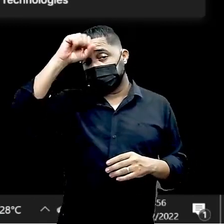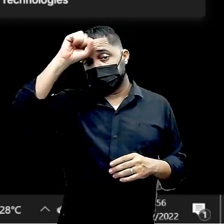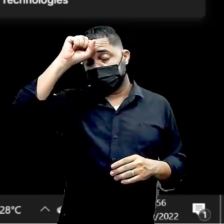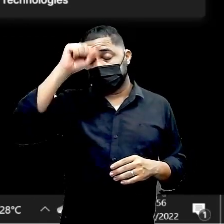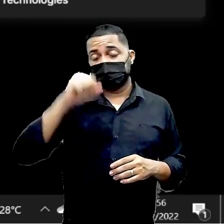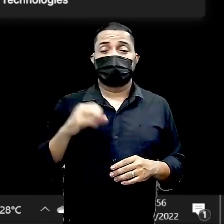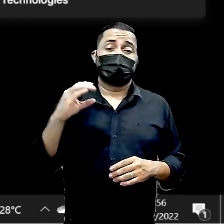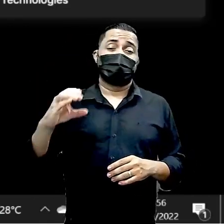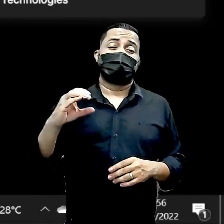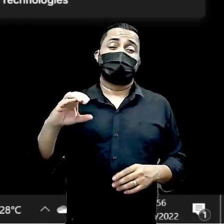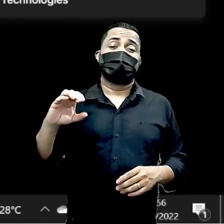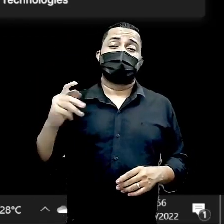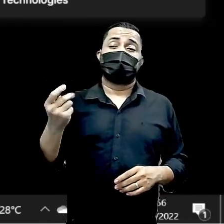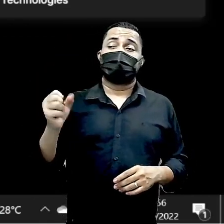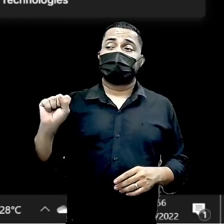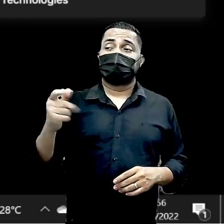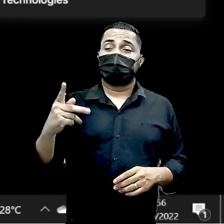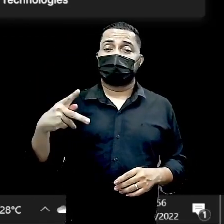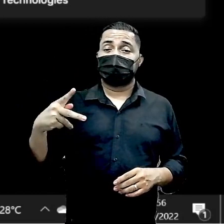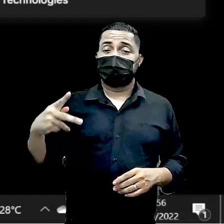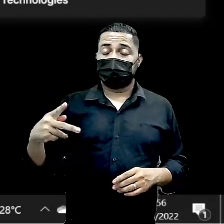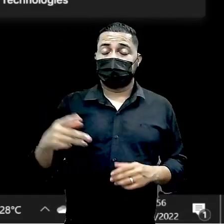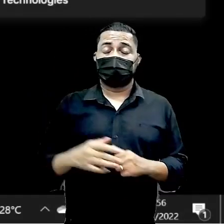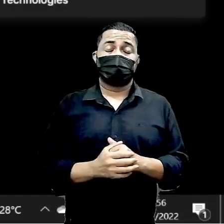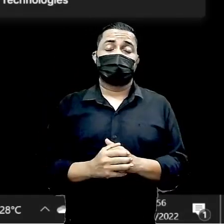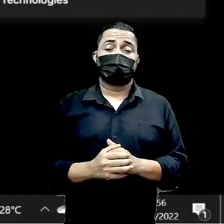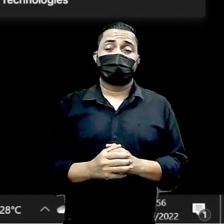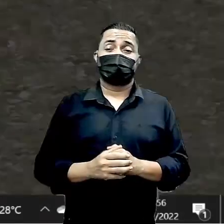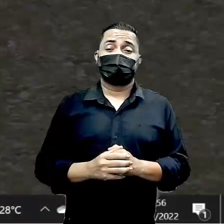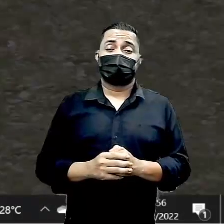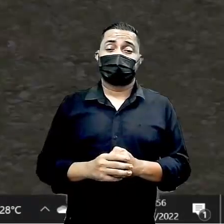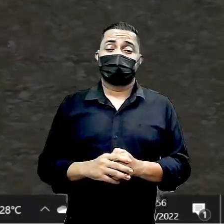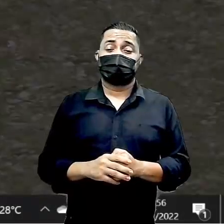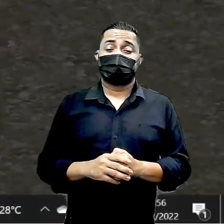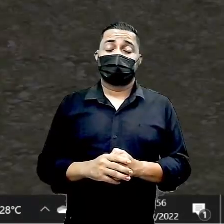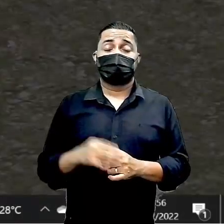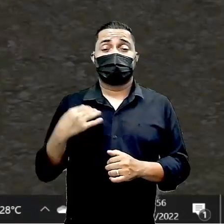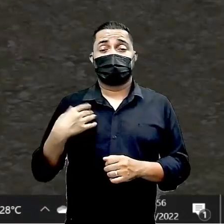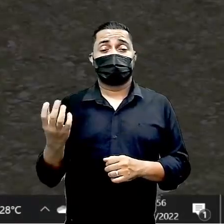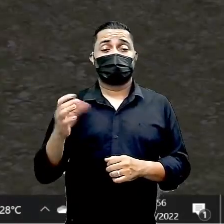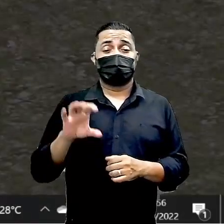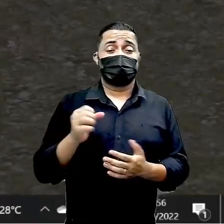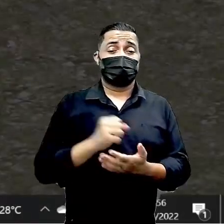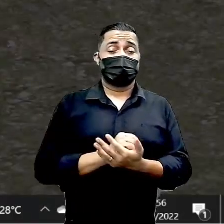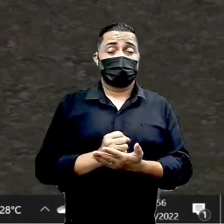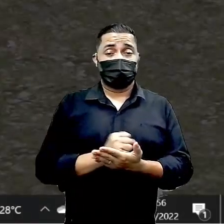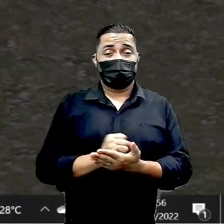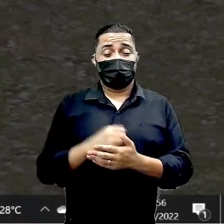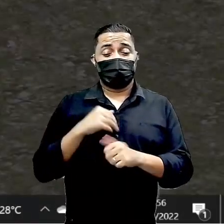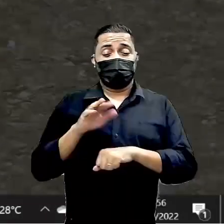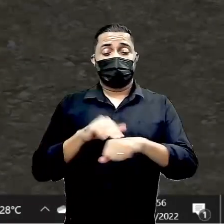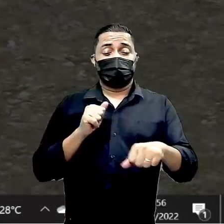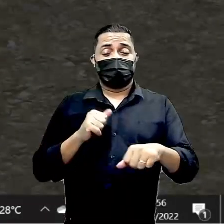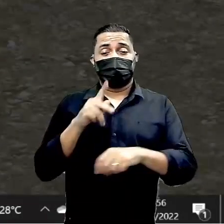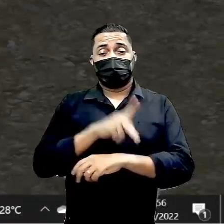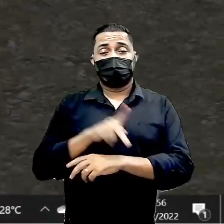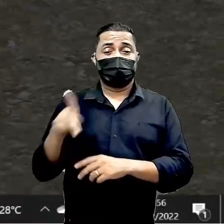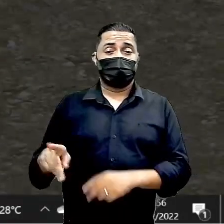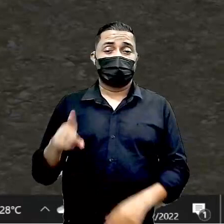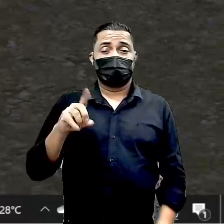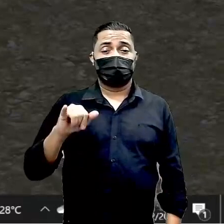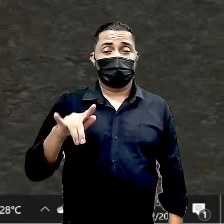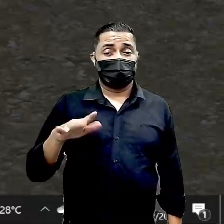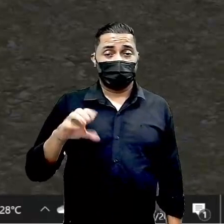né, porque é pré-requisito para você programar em Unity. Tá certo? Vou botar aqui no gamezinho, vou chamar aqui o professor Diogo para perder para